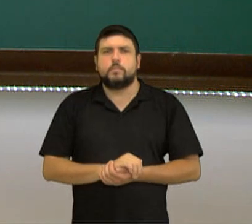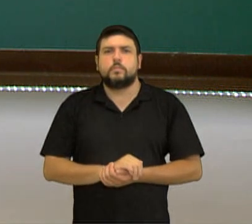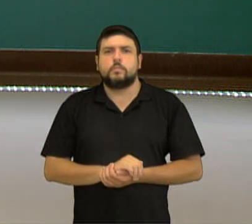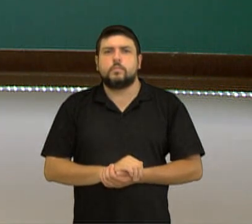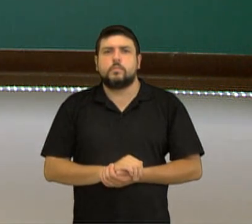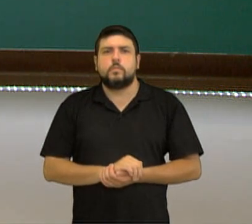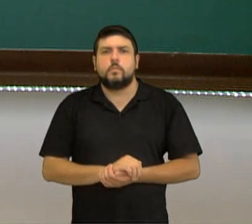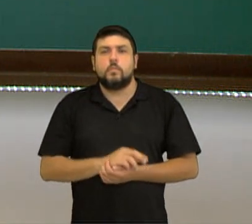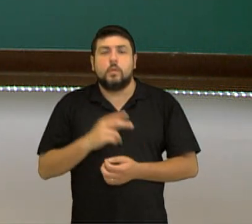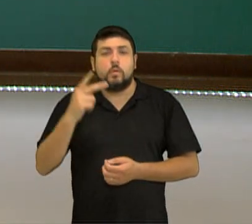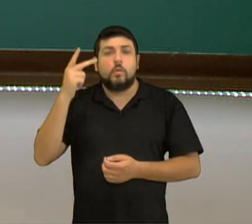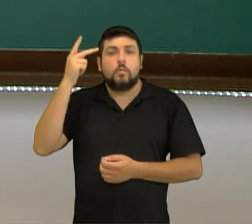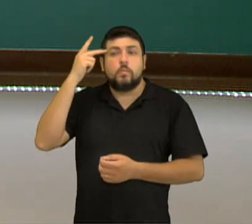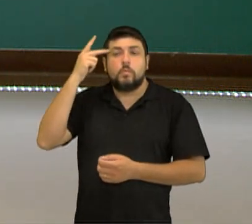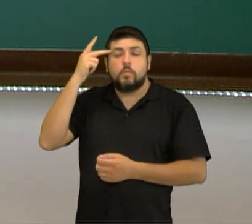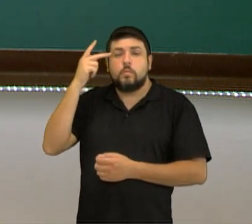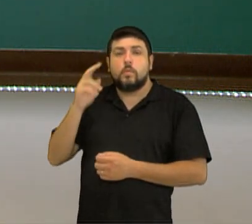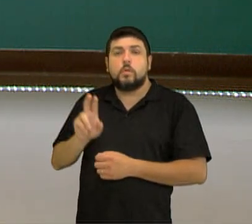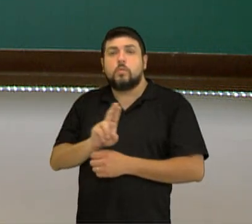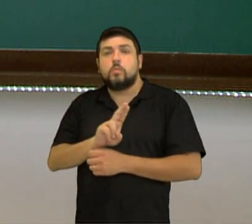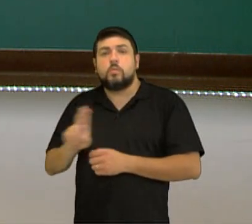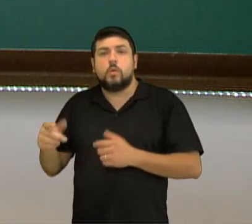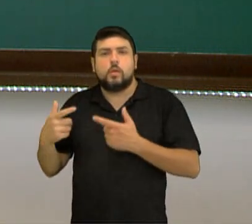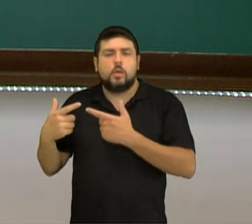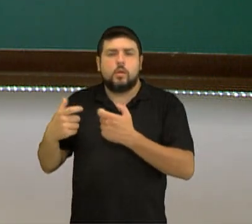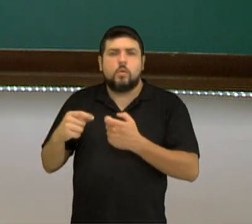chamaram essa guerra de Revolução